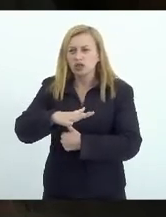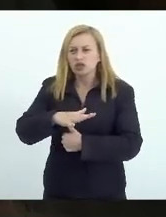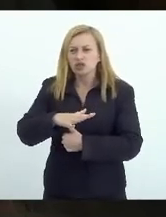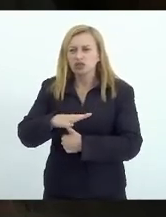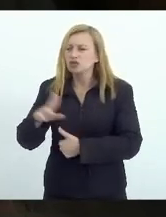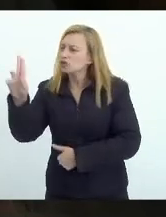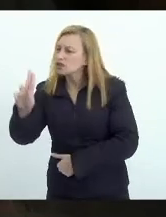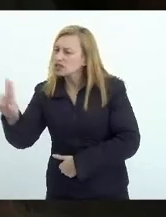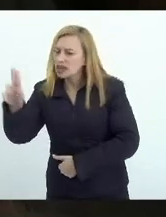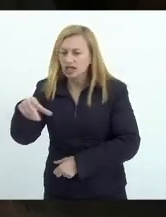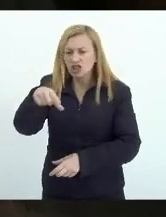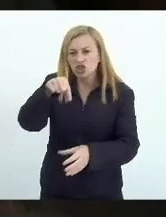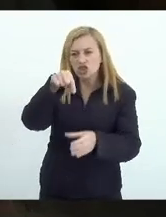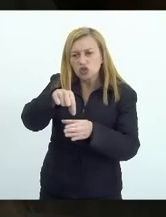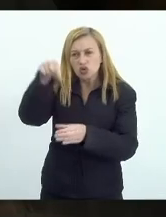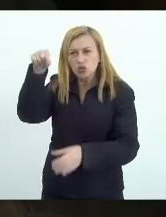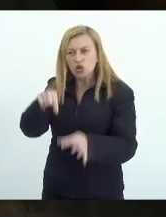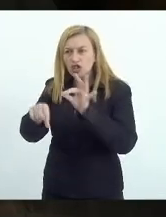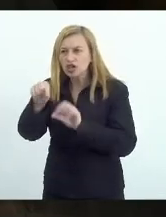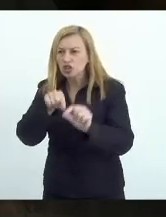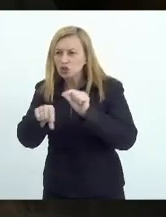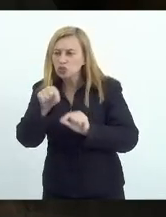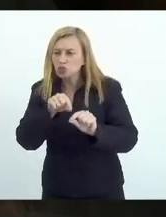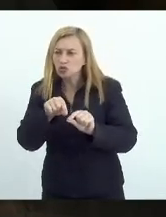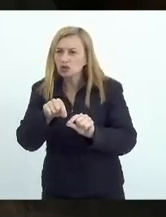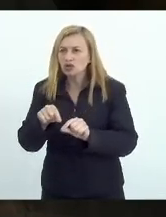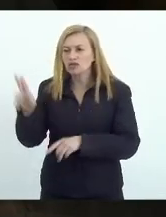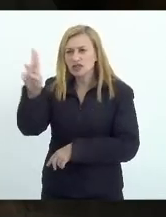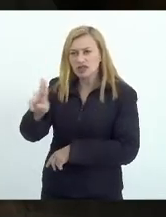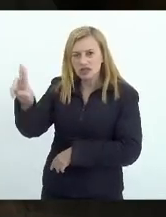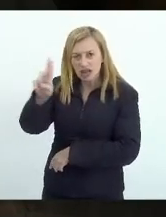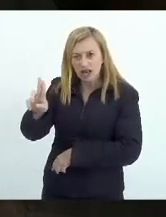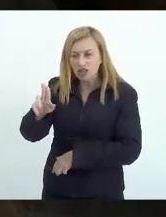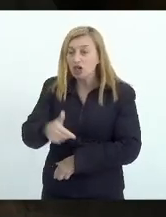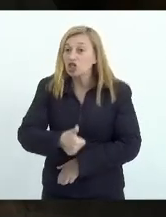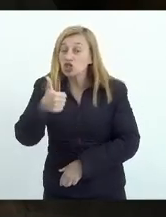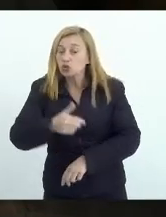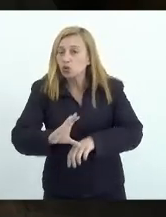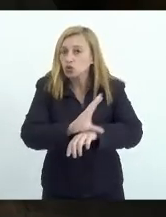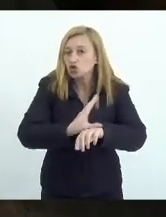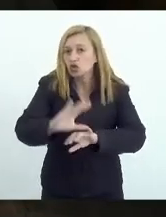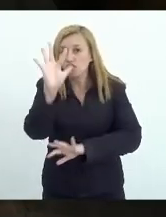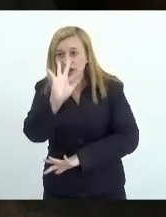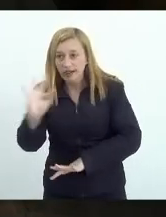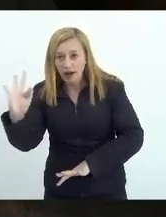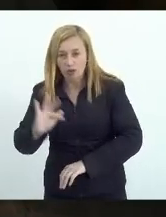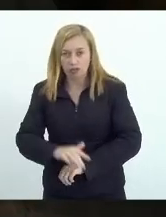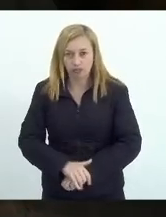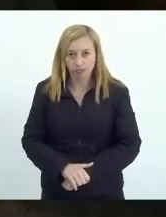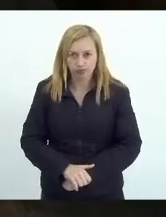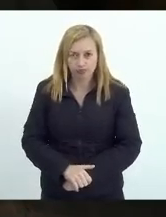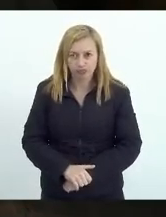comunidades universitárias em universidades que dispõem, segundo a Constituição Federal,